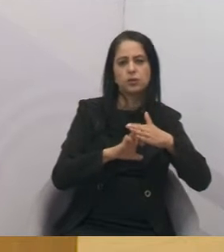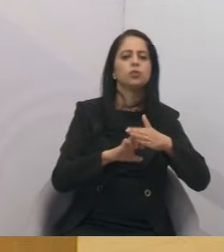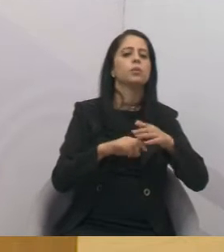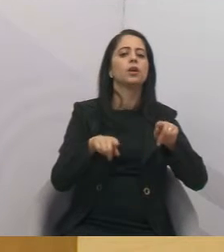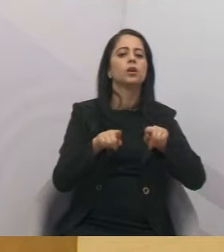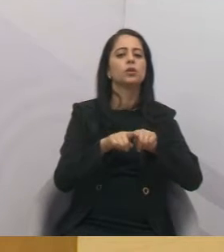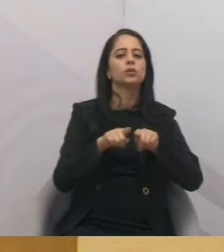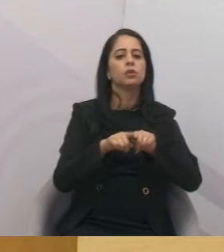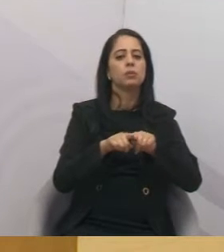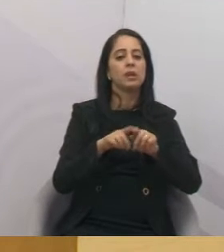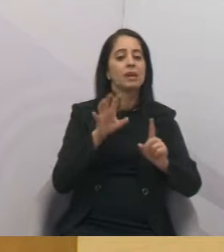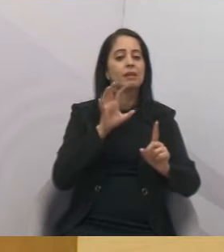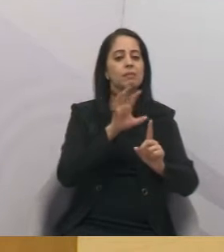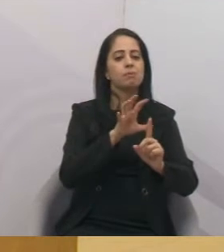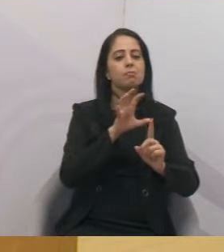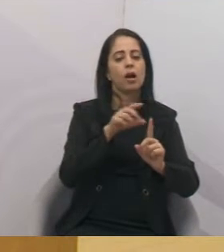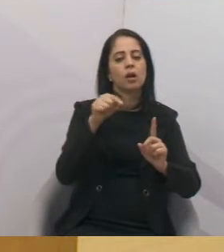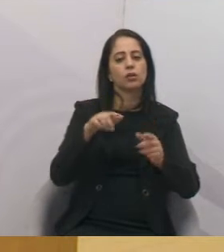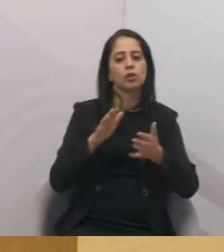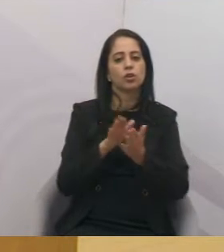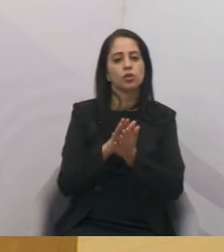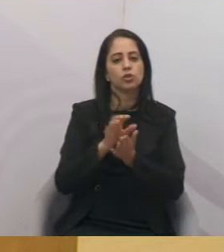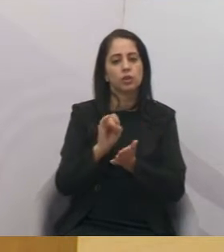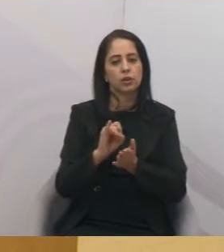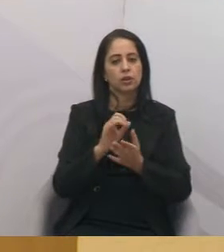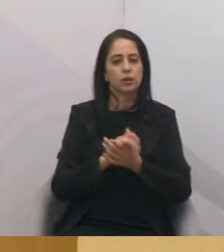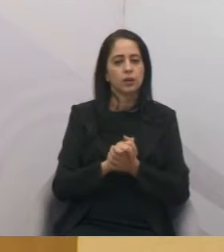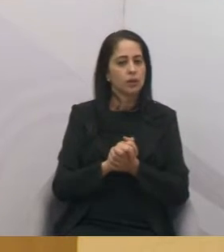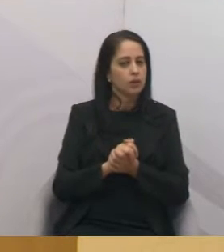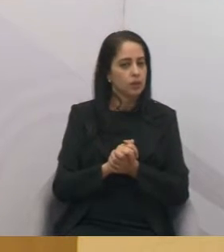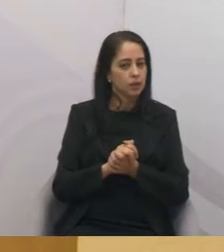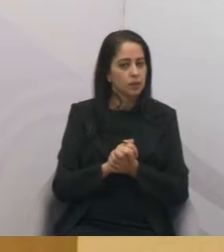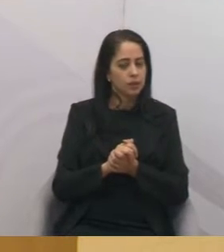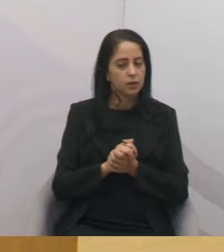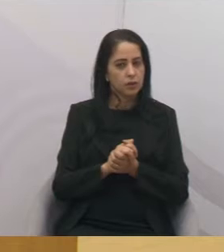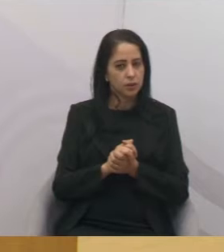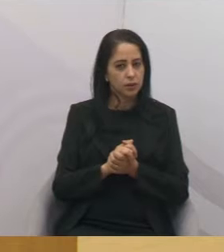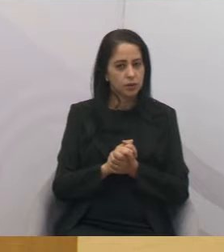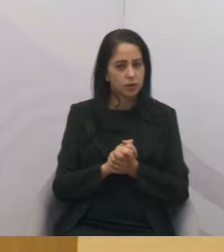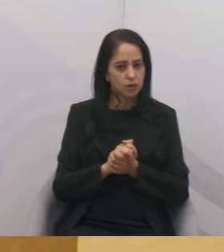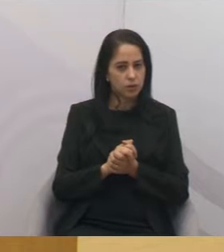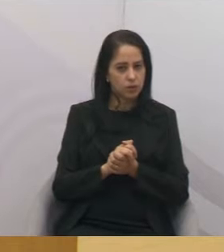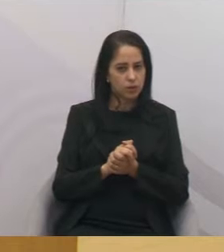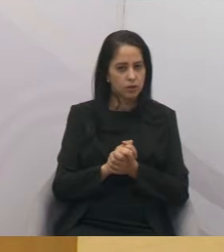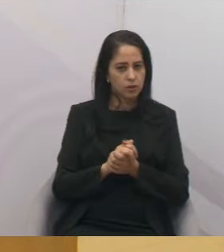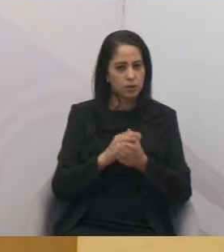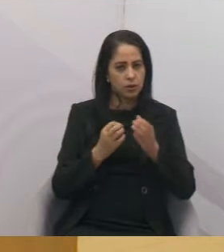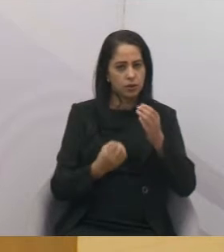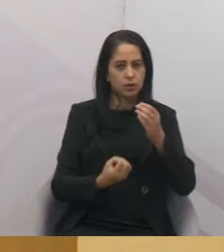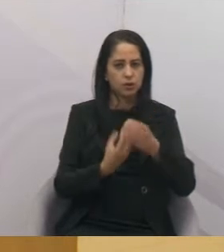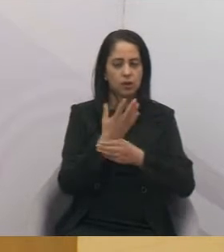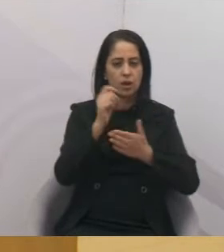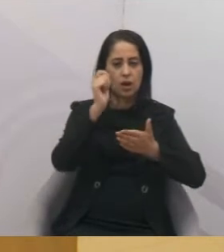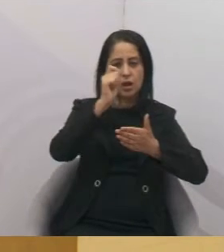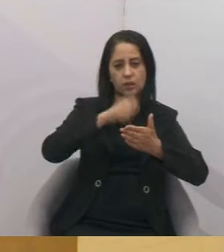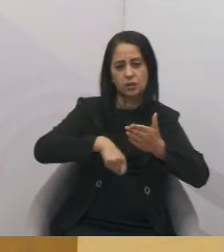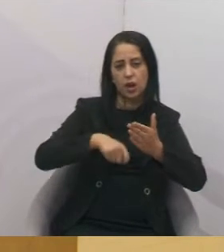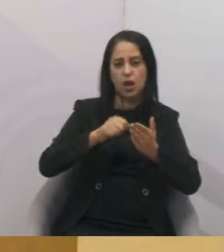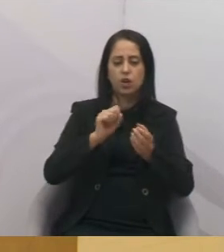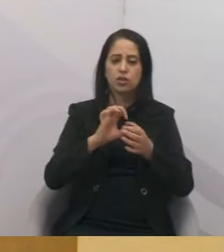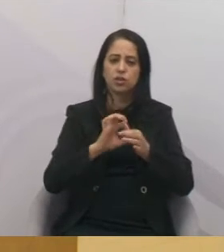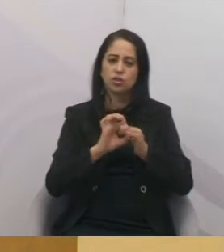no âmbito do município de Jacareí, deixando a cargo da lei específica a implementação da taxa de